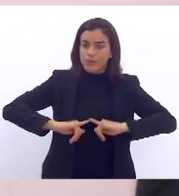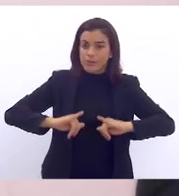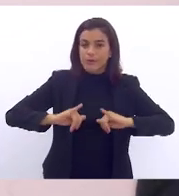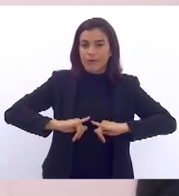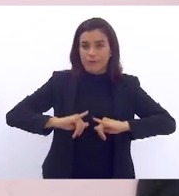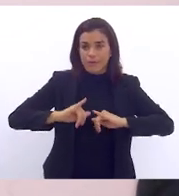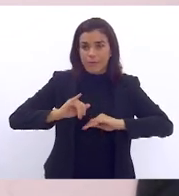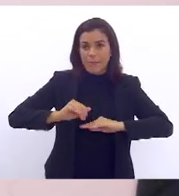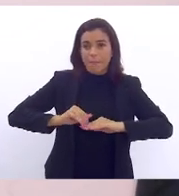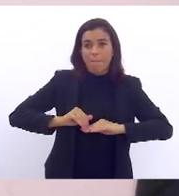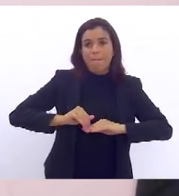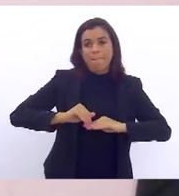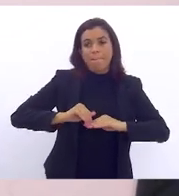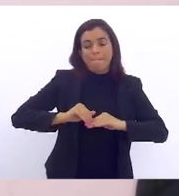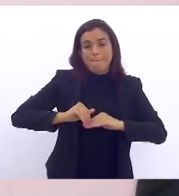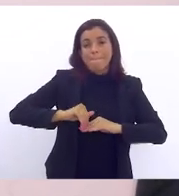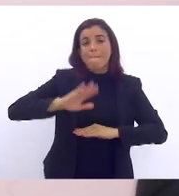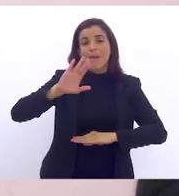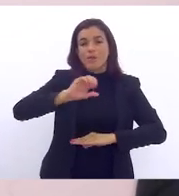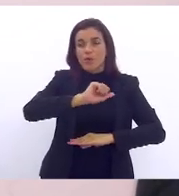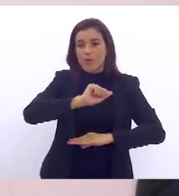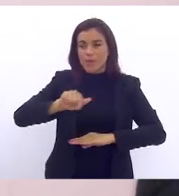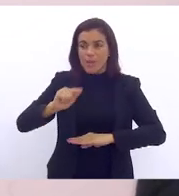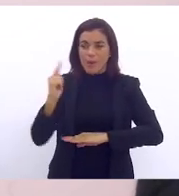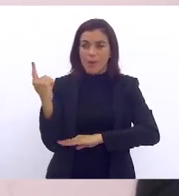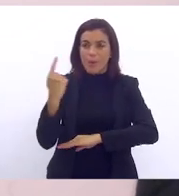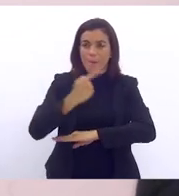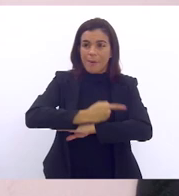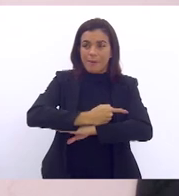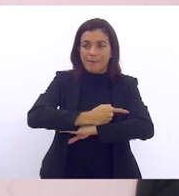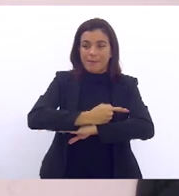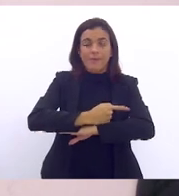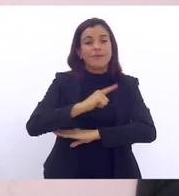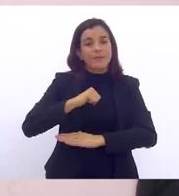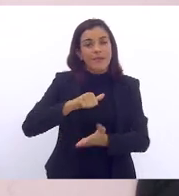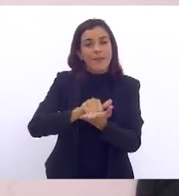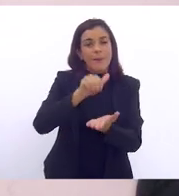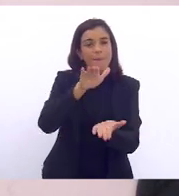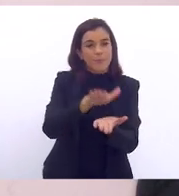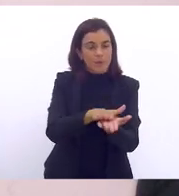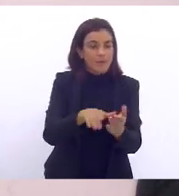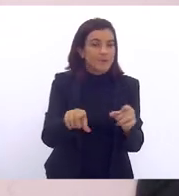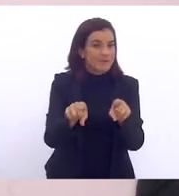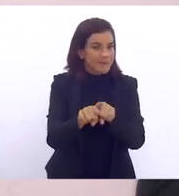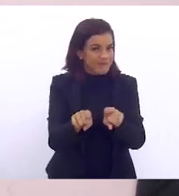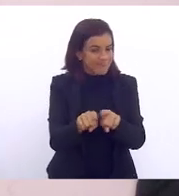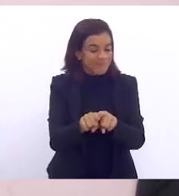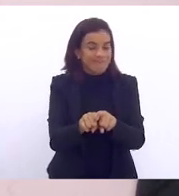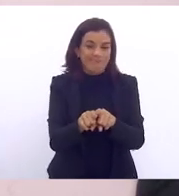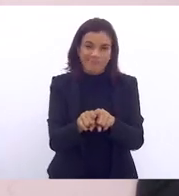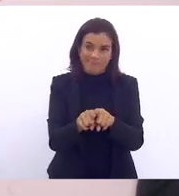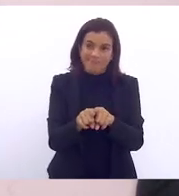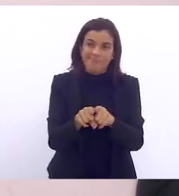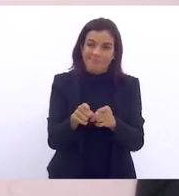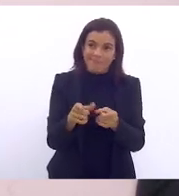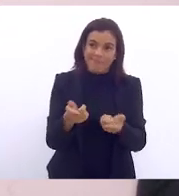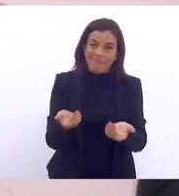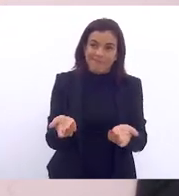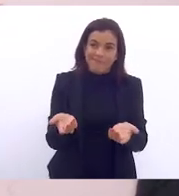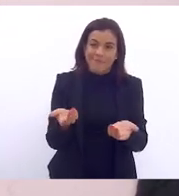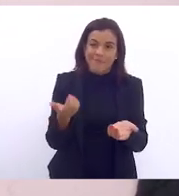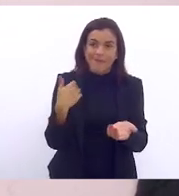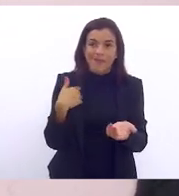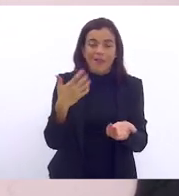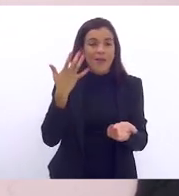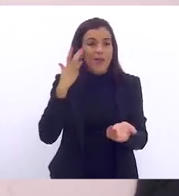além de ter o pedágio não é chega a multa então Eh é essa questão e eu acho que não